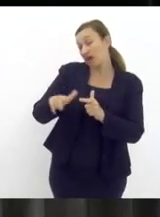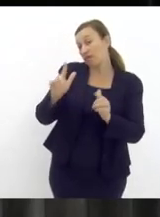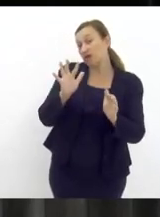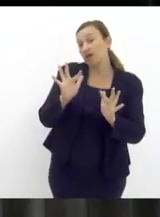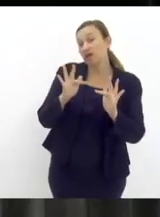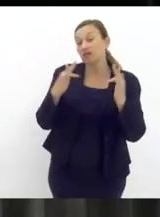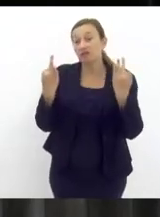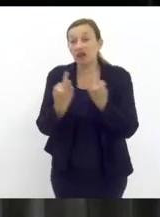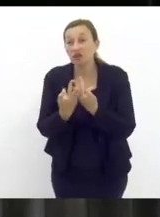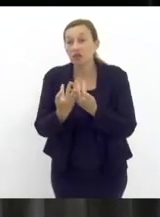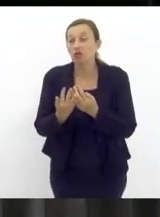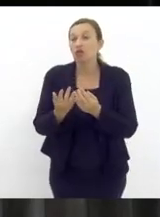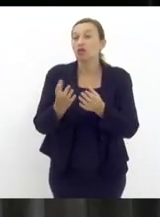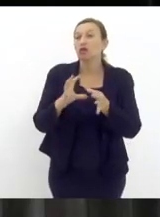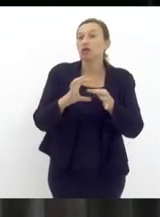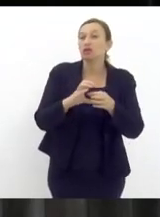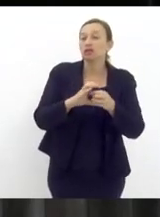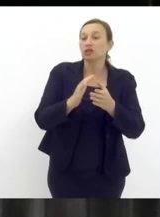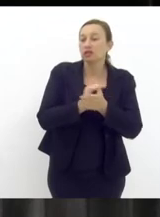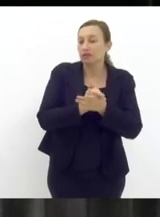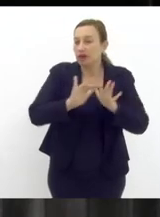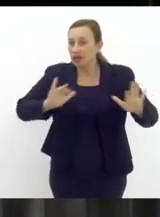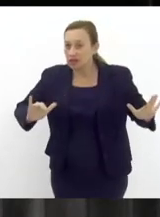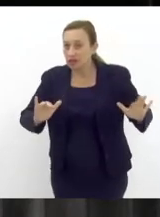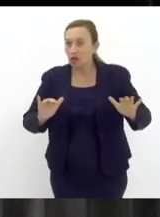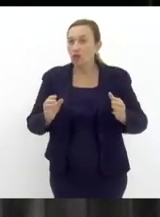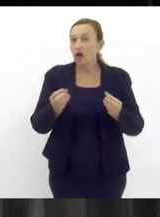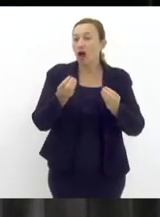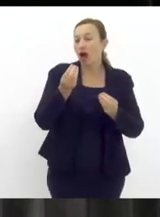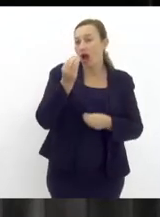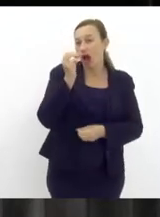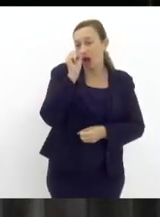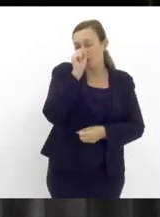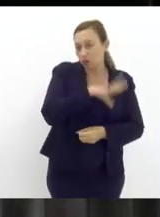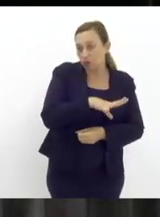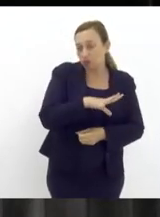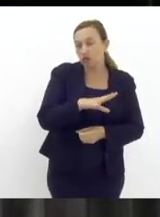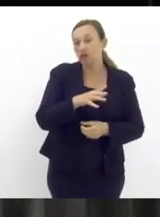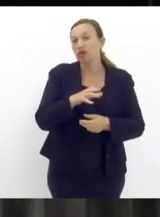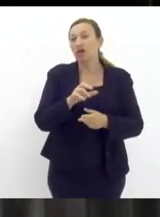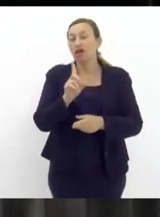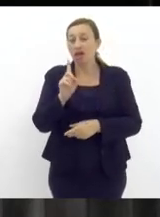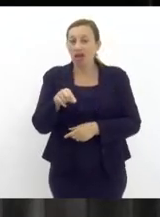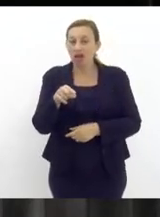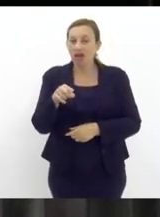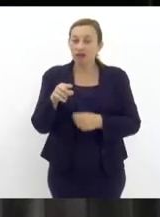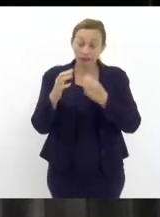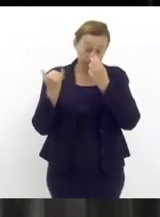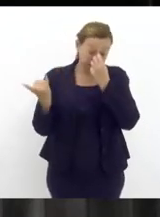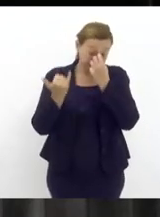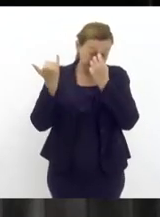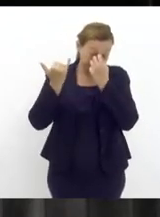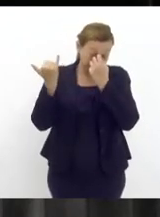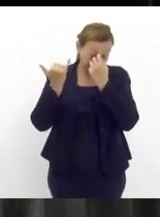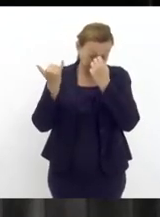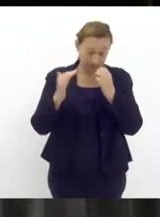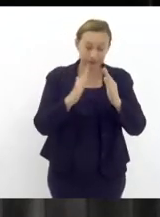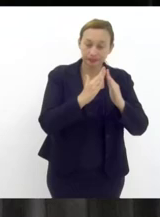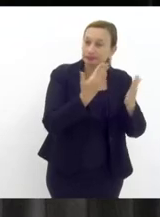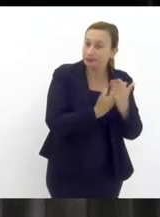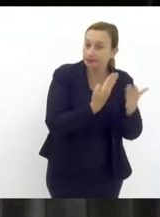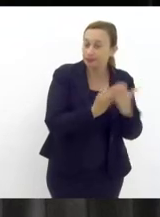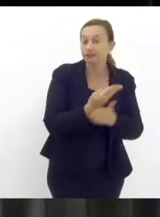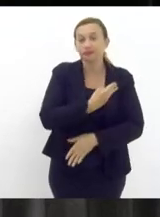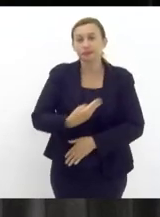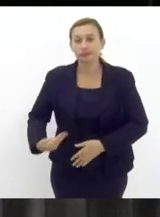divórcio abuso e muita negligência então é crucial que as escolas e as autoridades